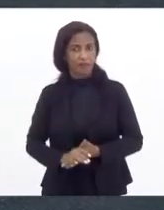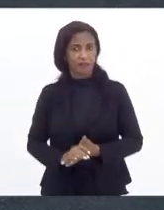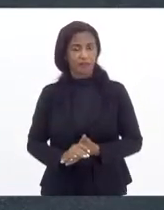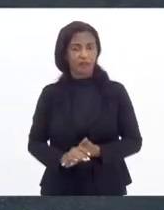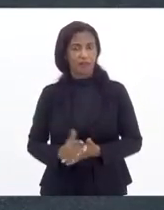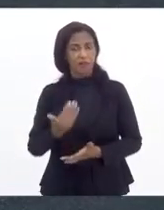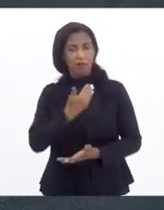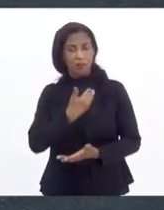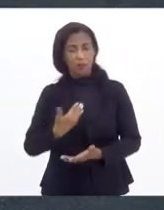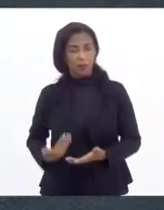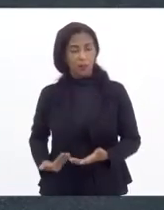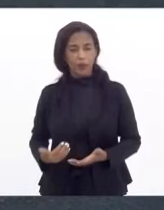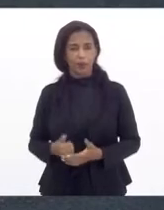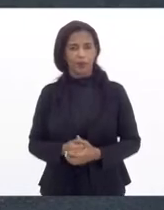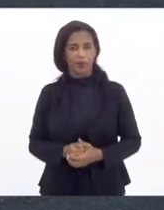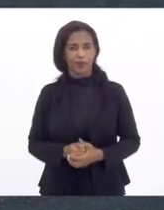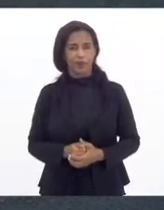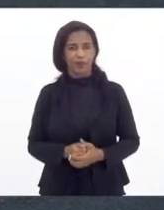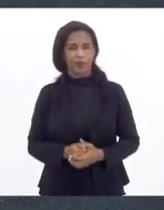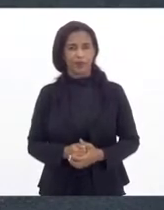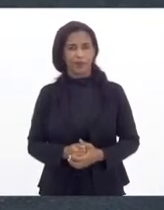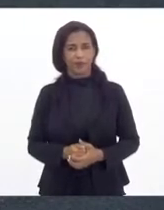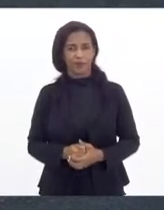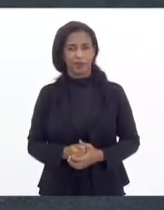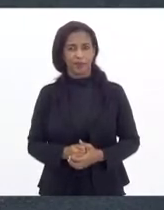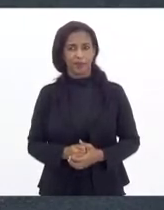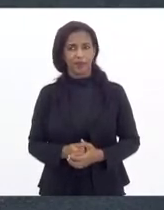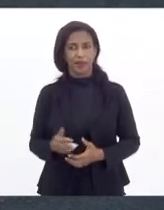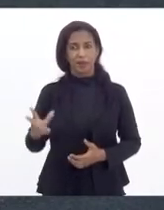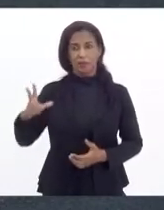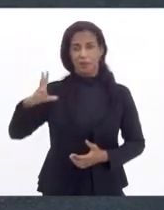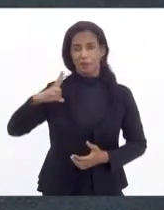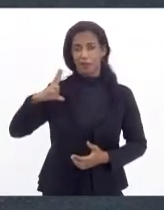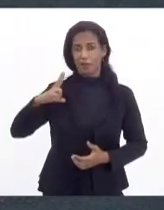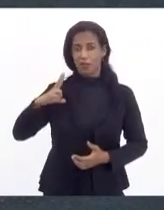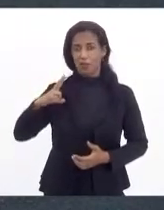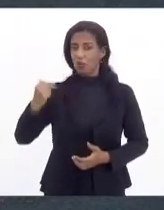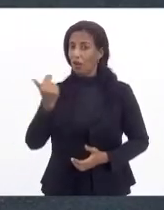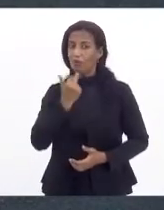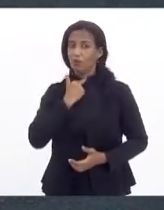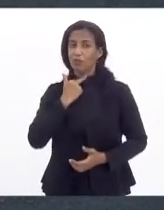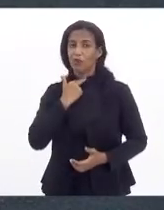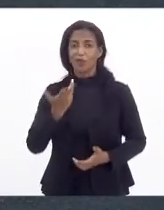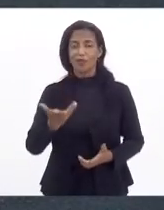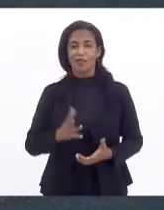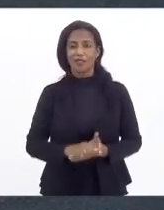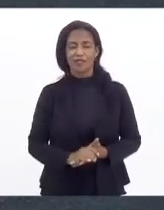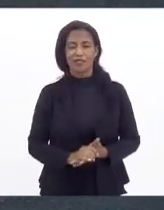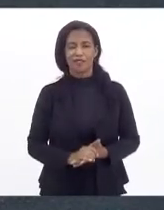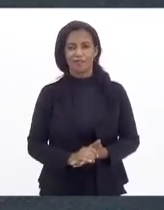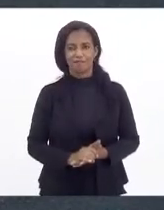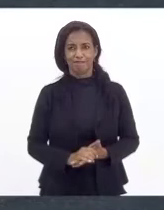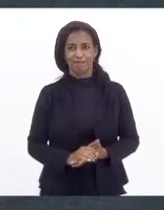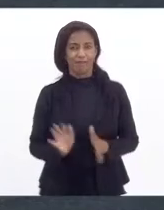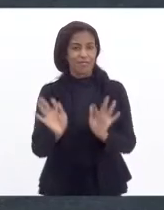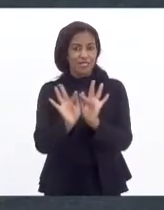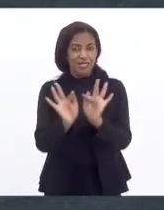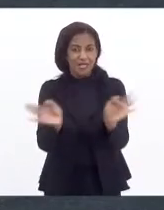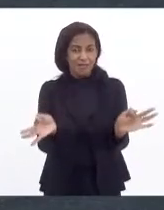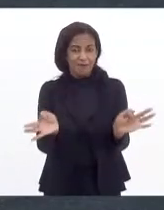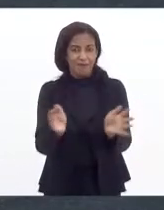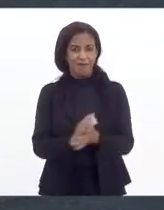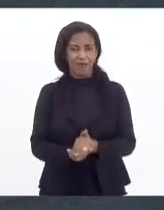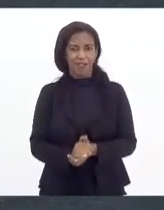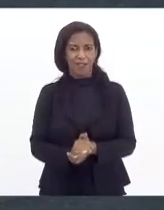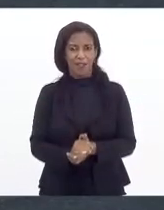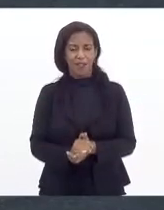rede pública. Na rede privada, ele não pode. Então, meu voto é simples. O